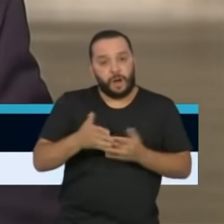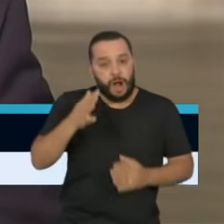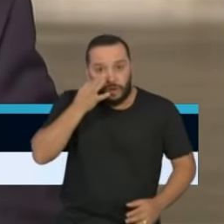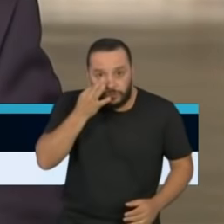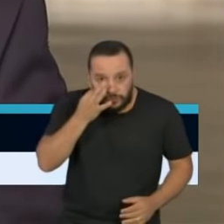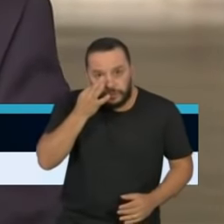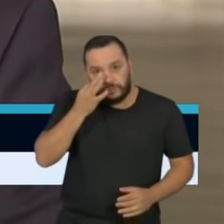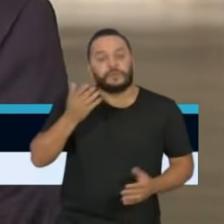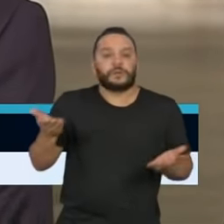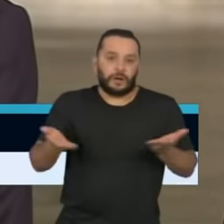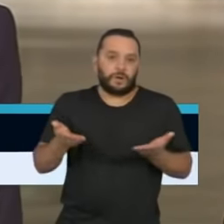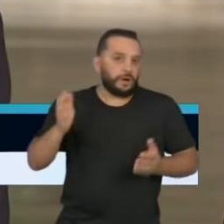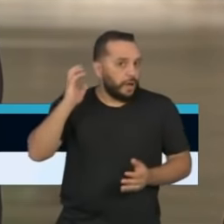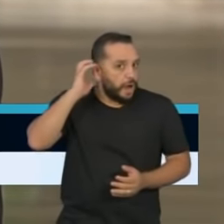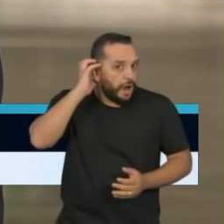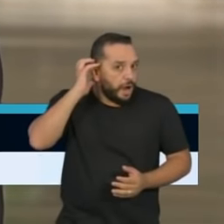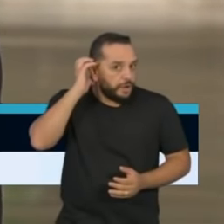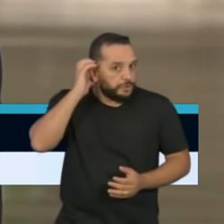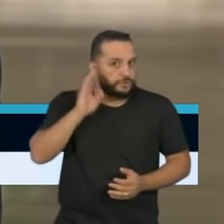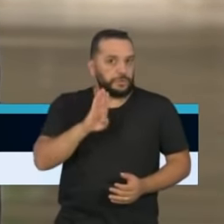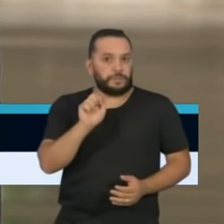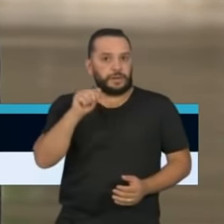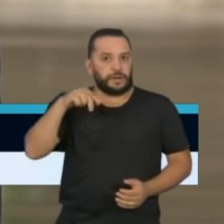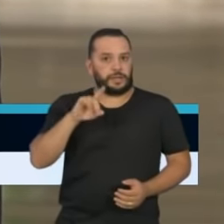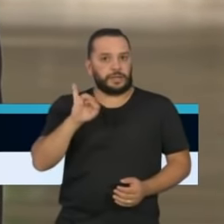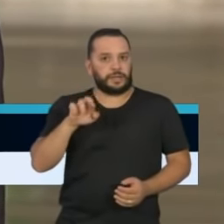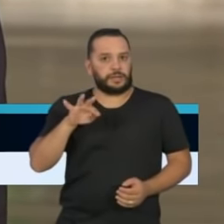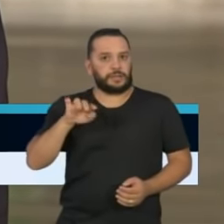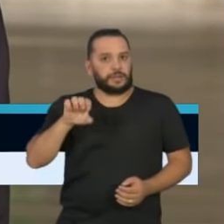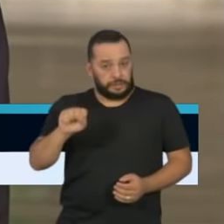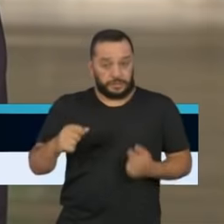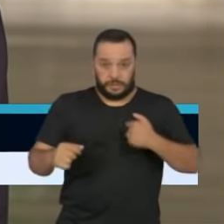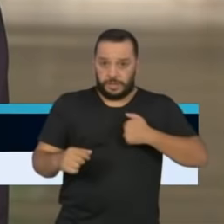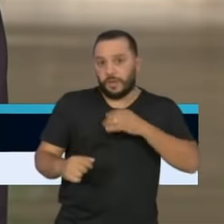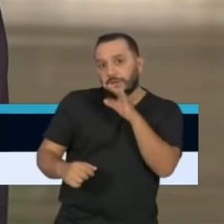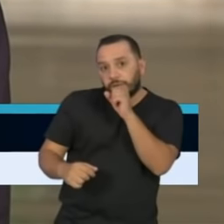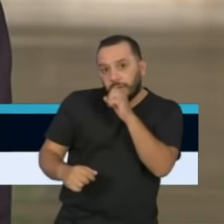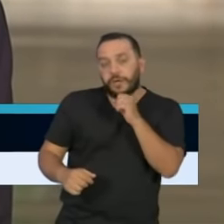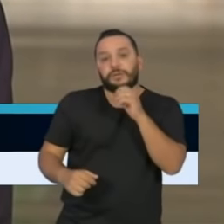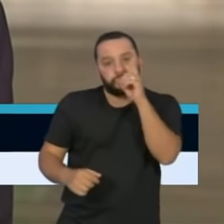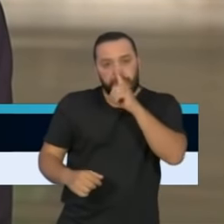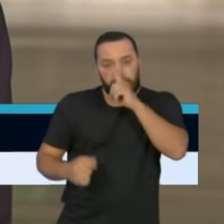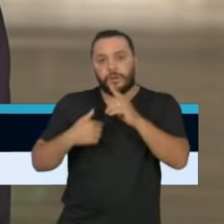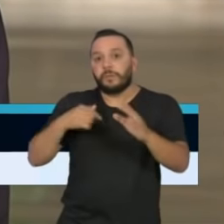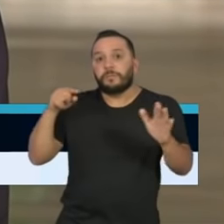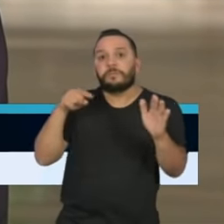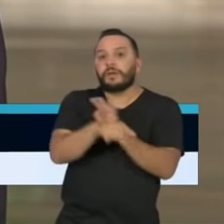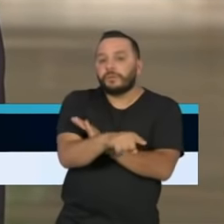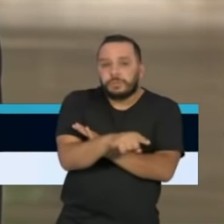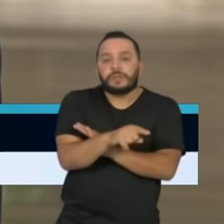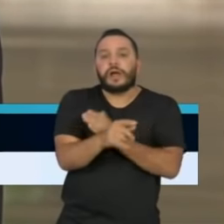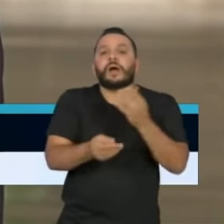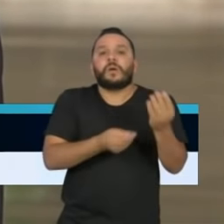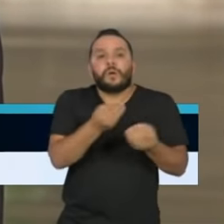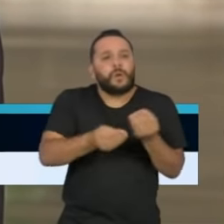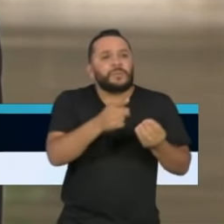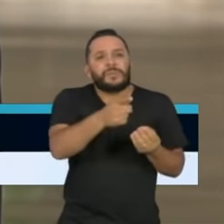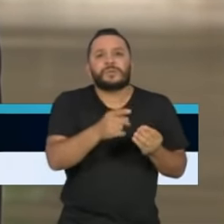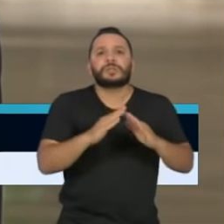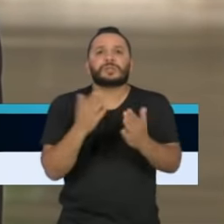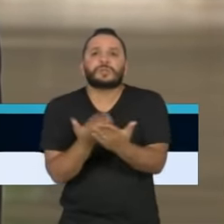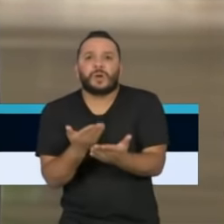Rádio Bandeirantes. Nesse fim de semana, eu saí e fui para as ruas perguntar para pais de alunos como que vai ser, com quem vai deixar, como vai ser